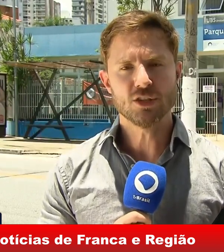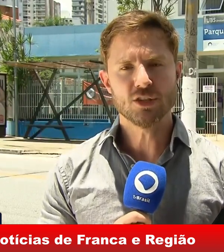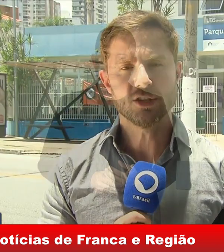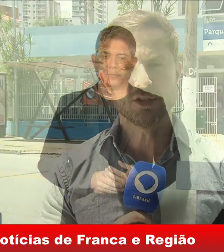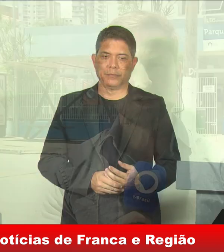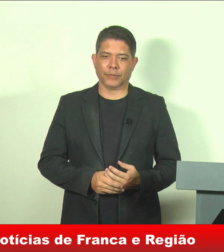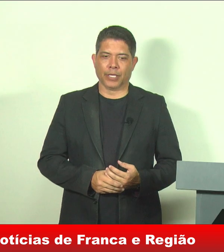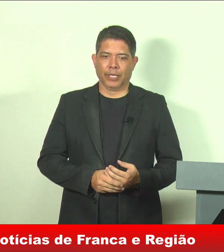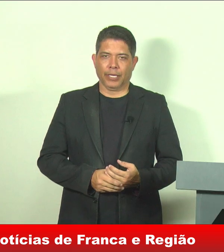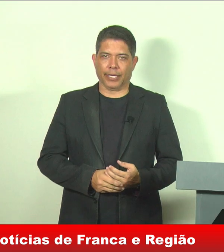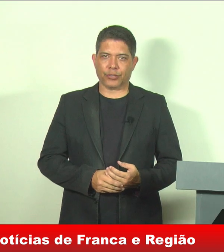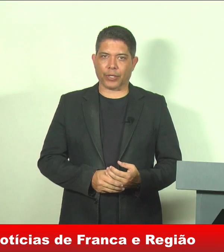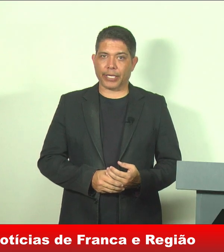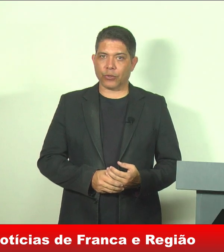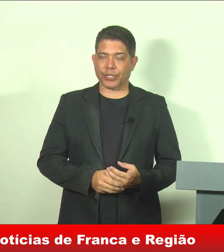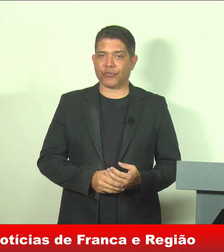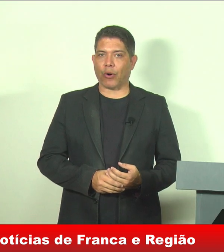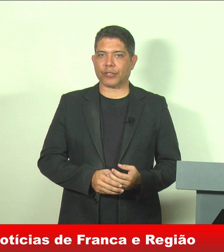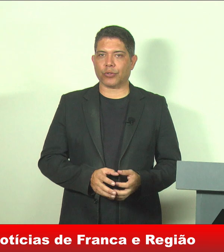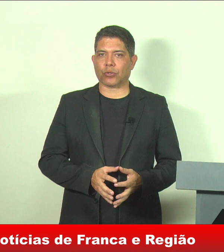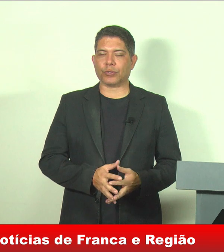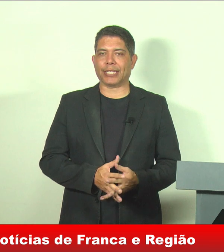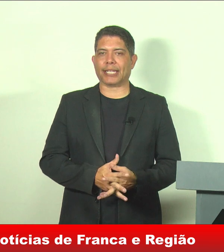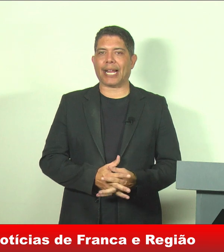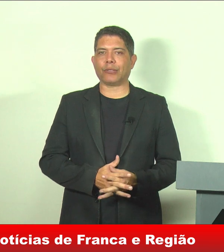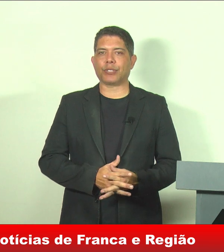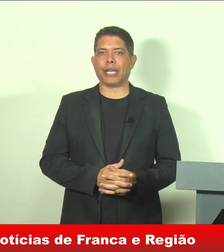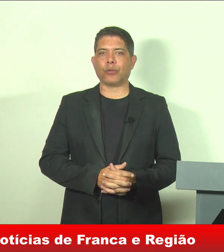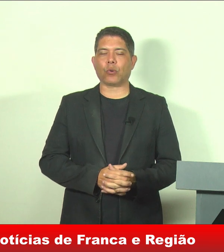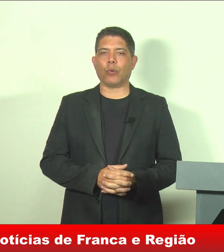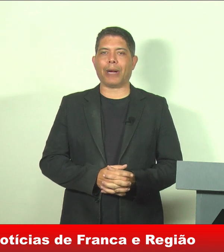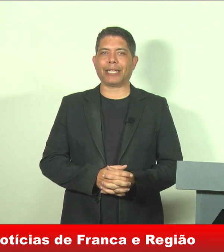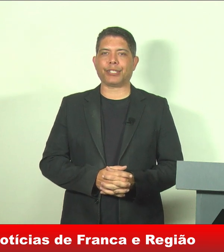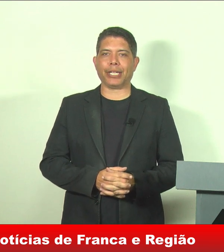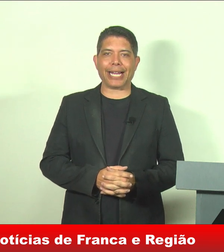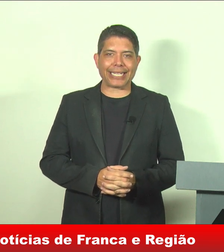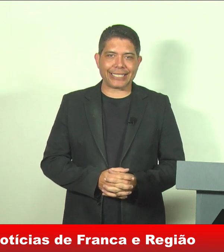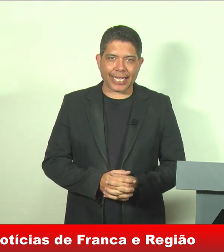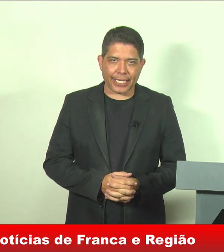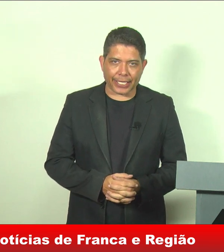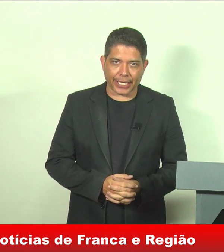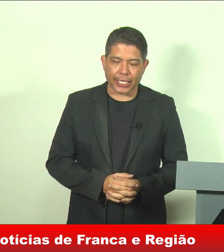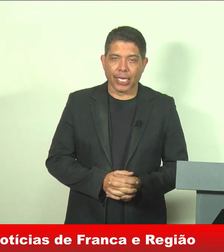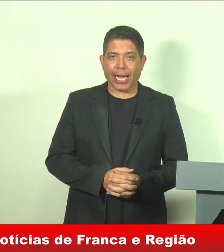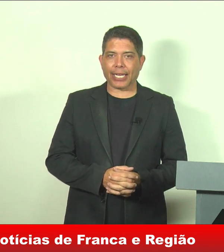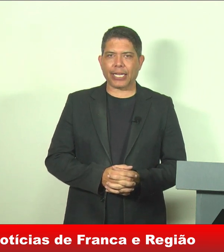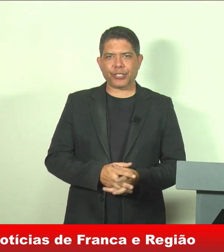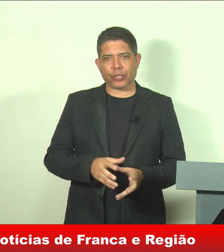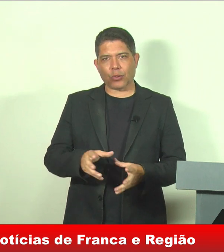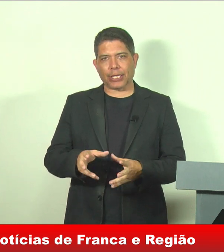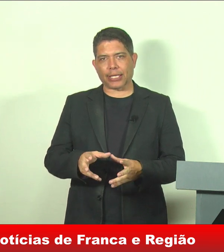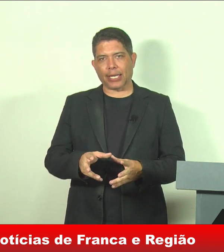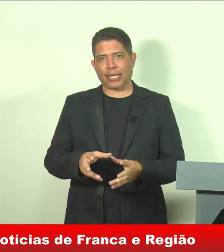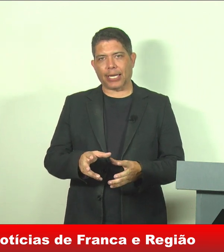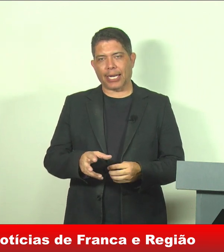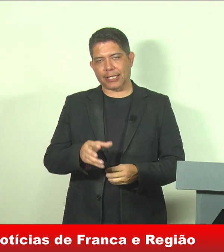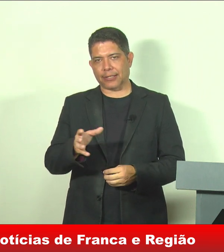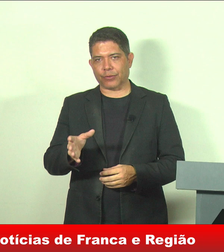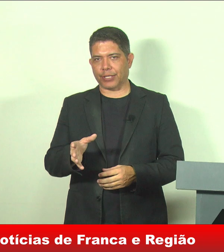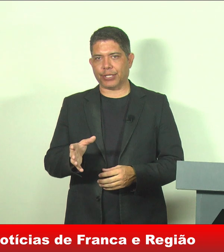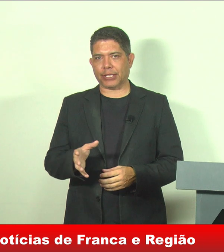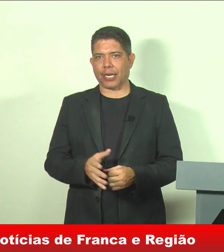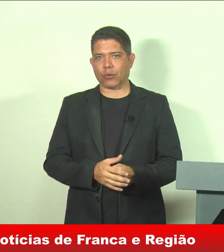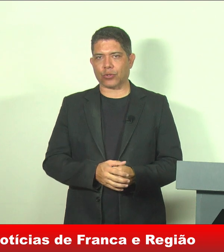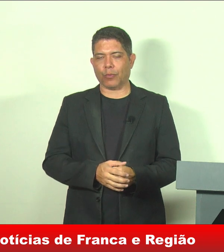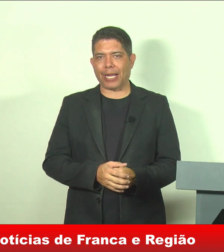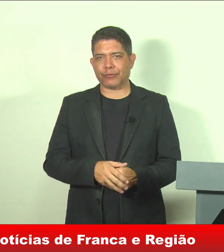idade. É isso aí, os esforços concentrados, né, no combate à dengue. Além de toda aquela ação